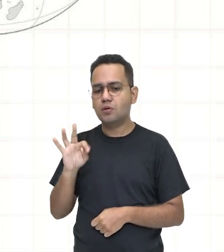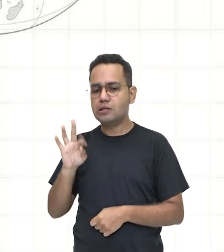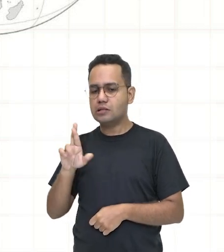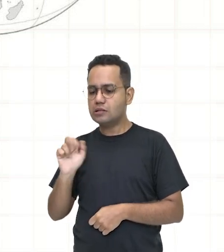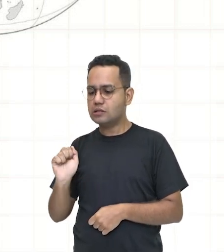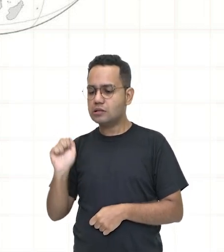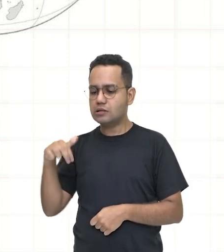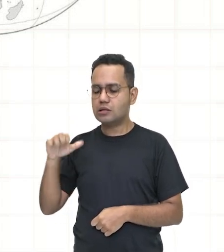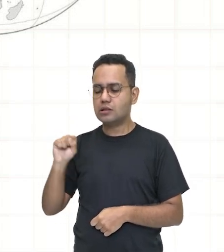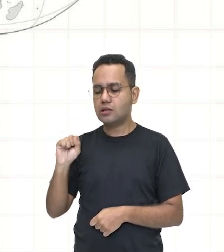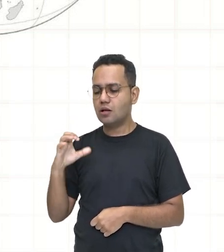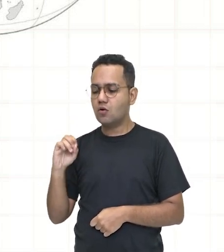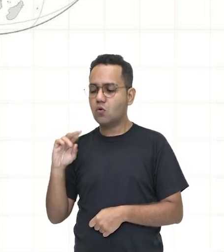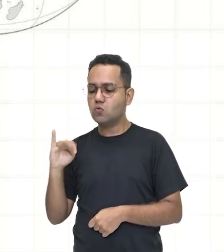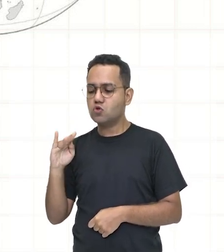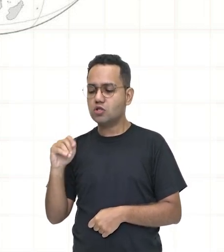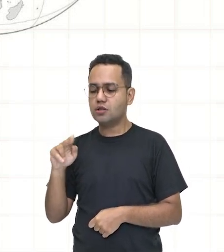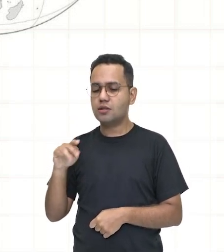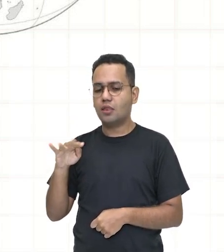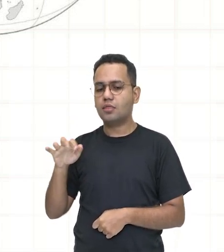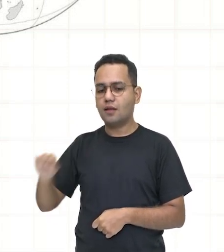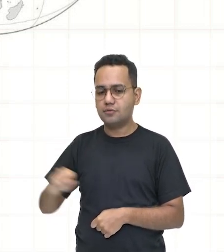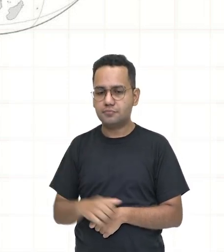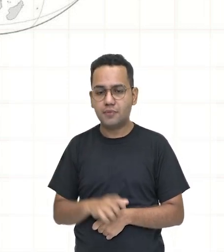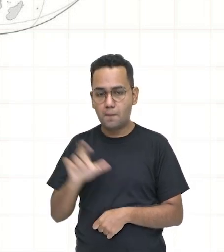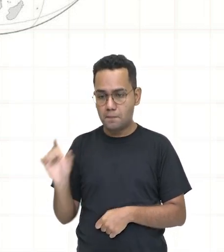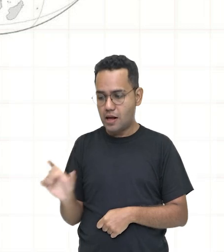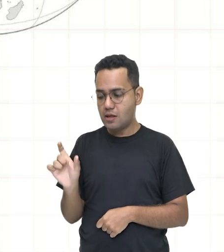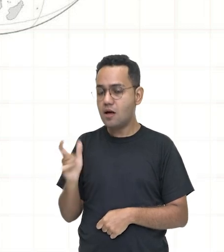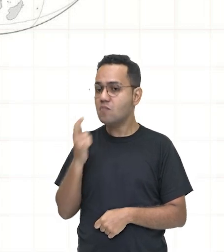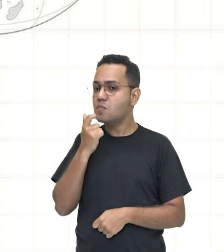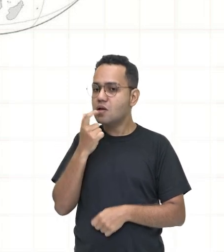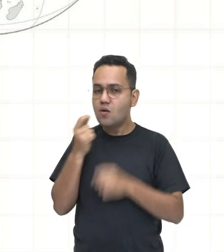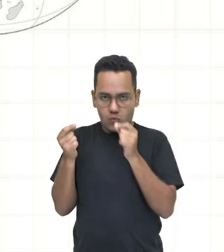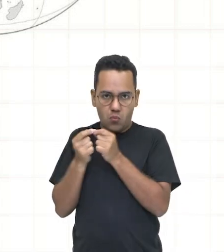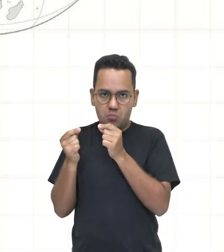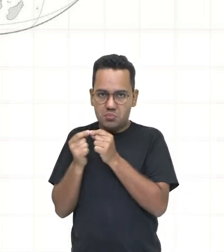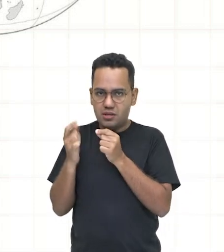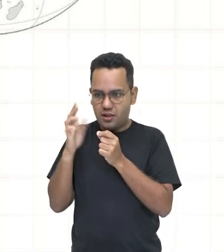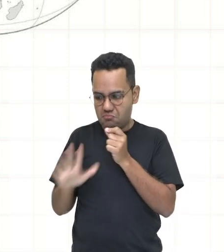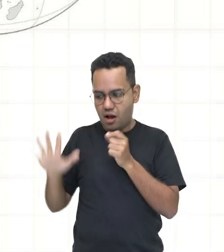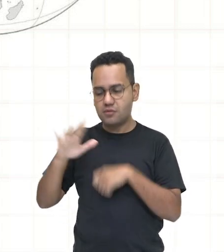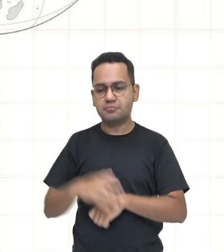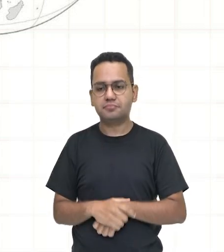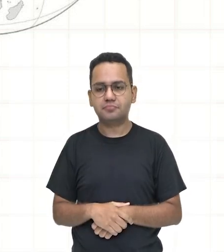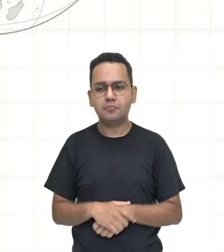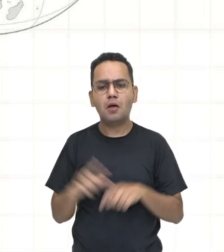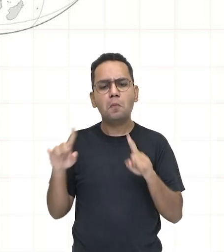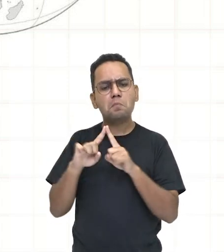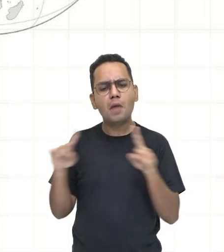transcontinentais. Então, tanto Rússia quanto Turquia, elas estão tanto na